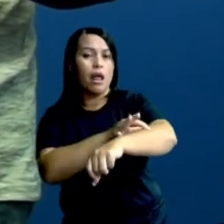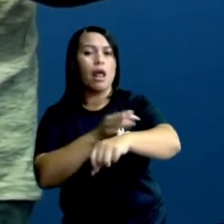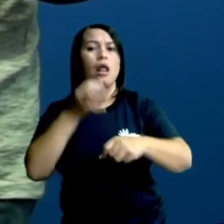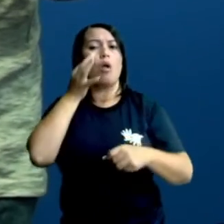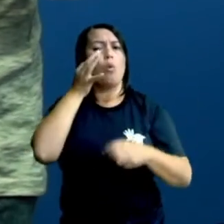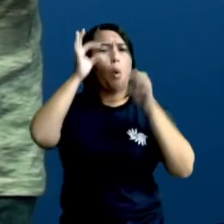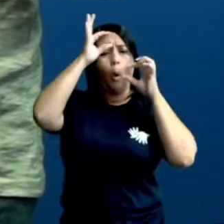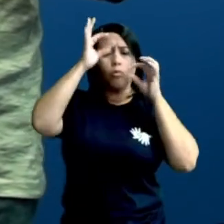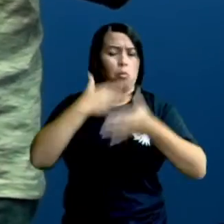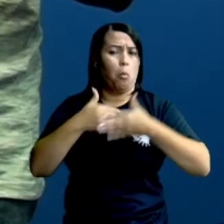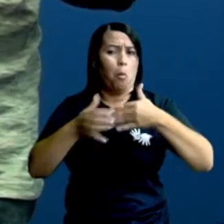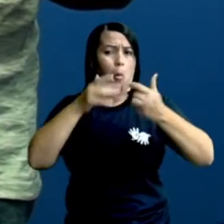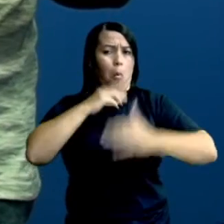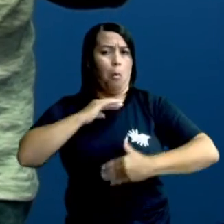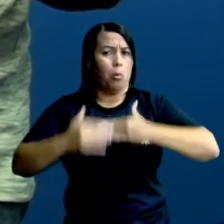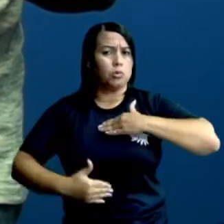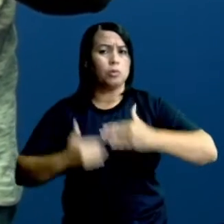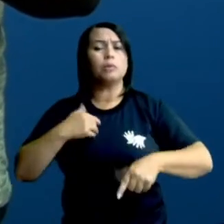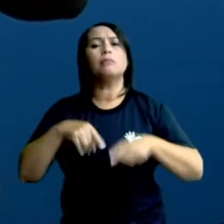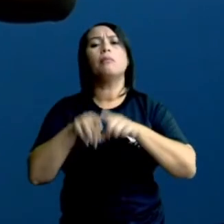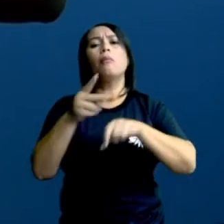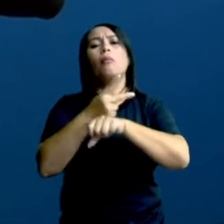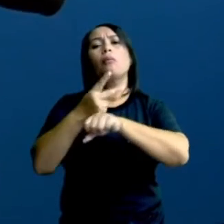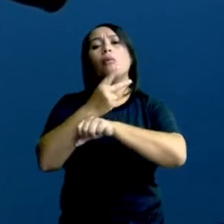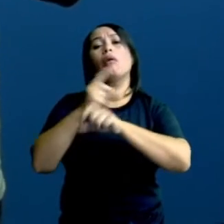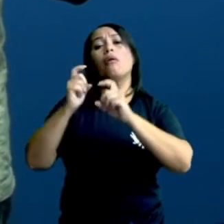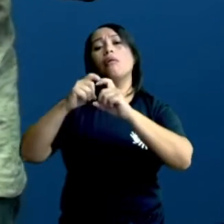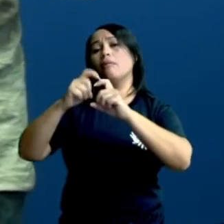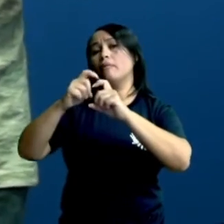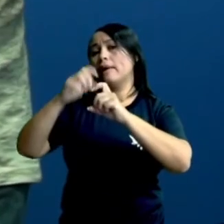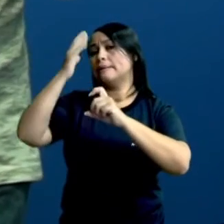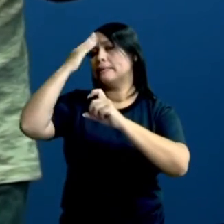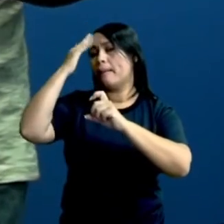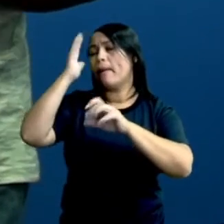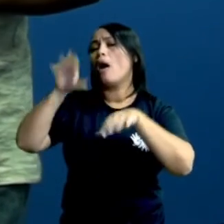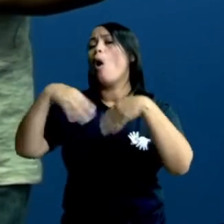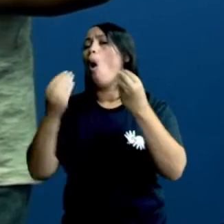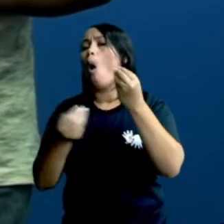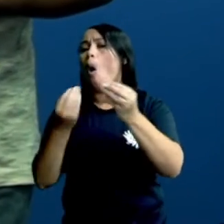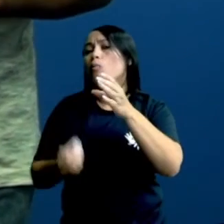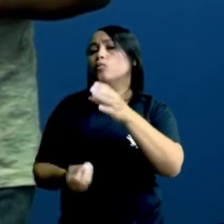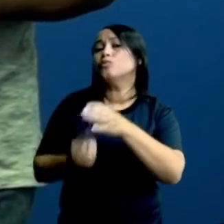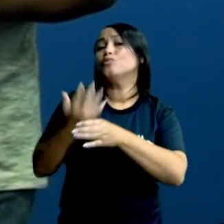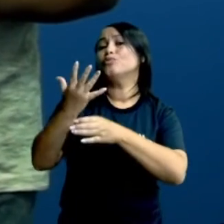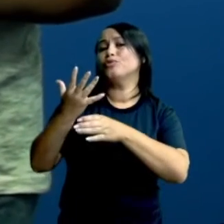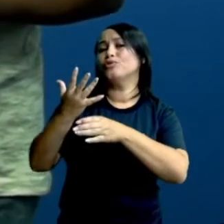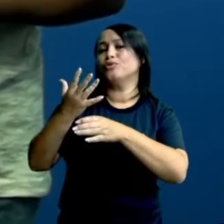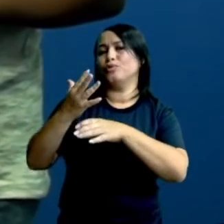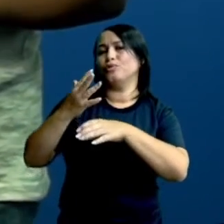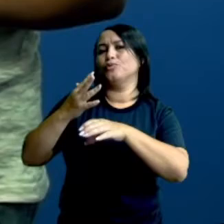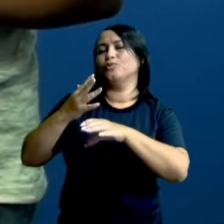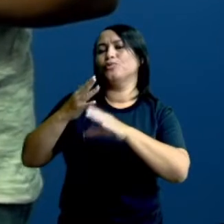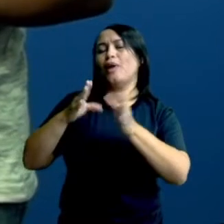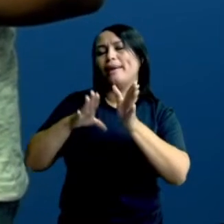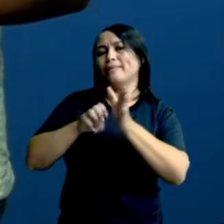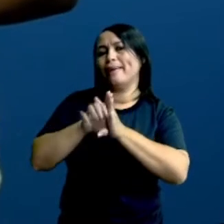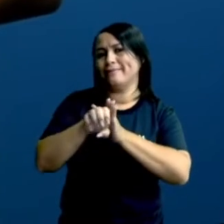parte do corpo, e procurar o médico para saber da qual a origem dessa